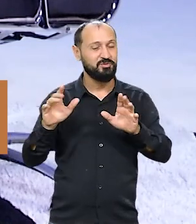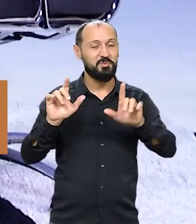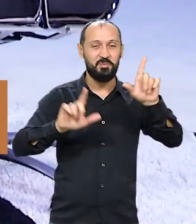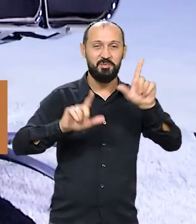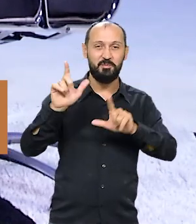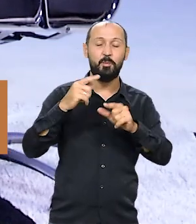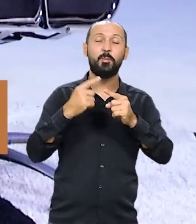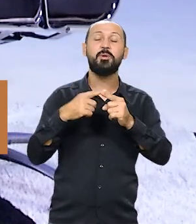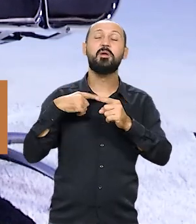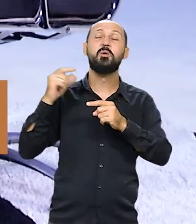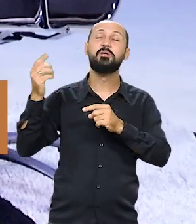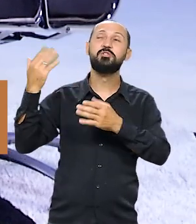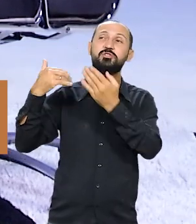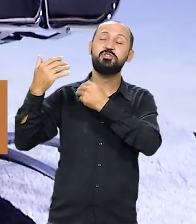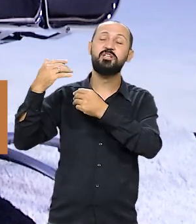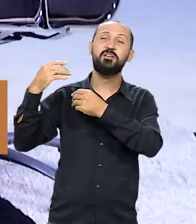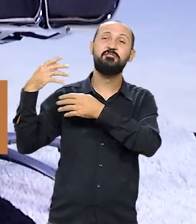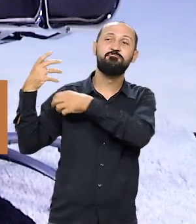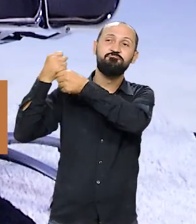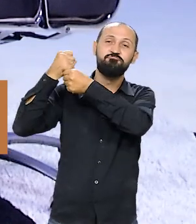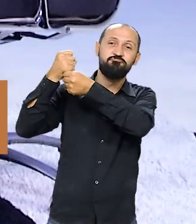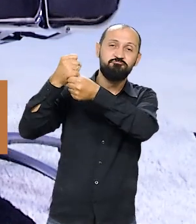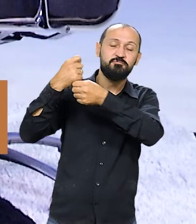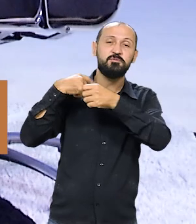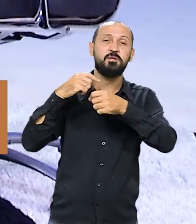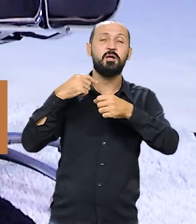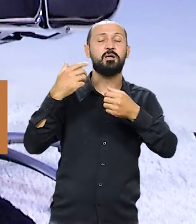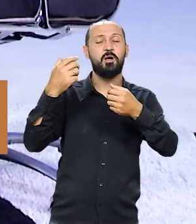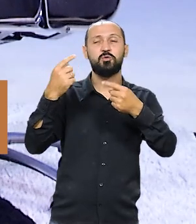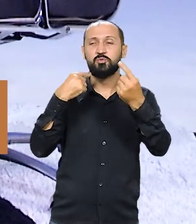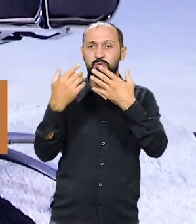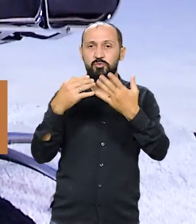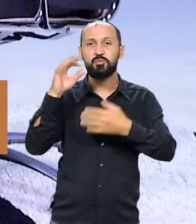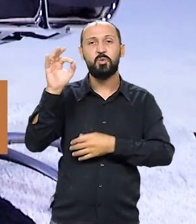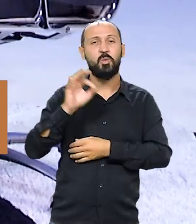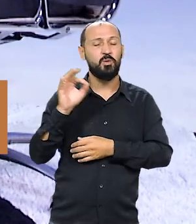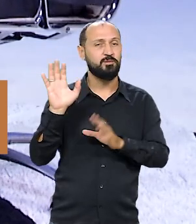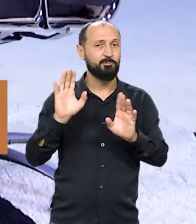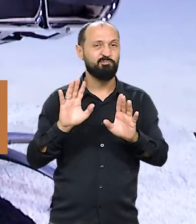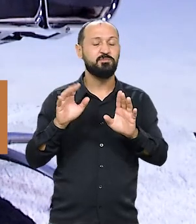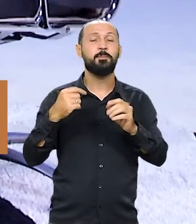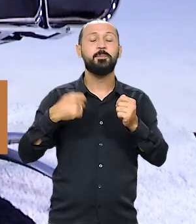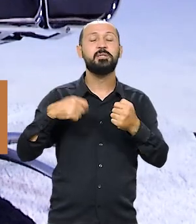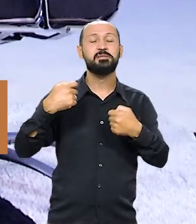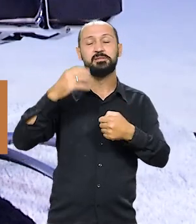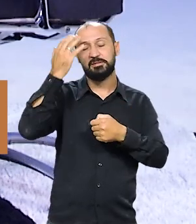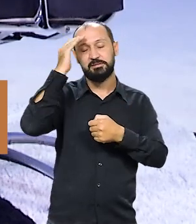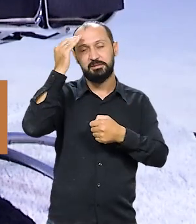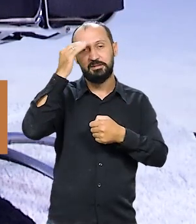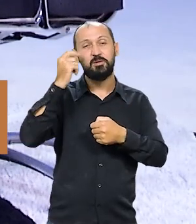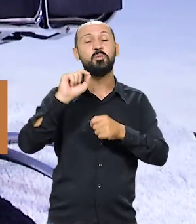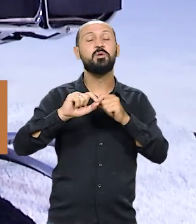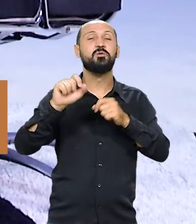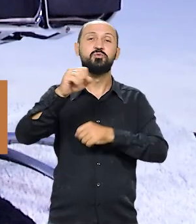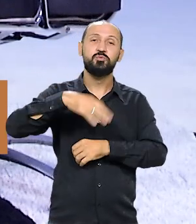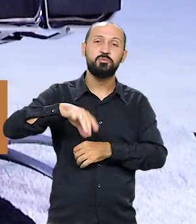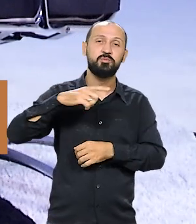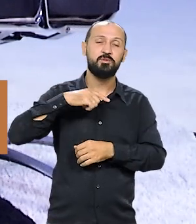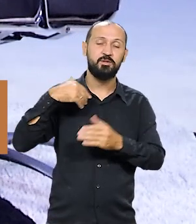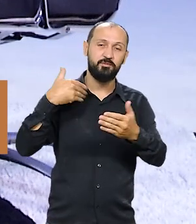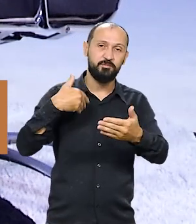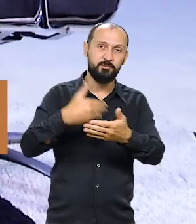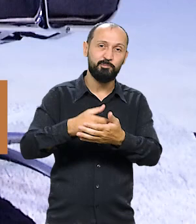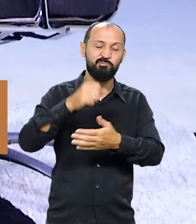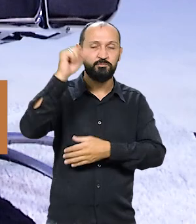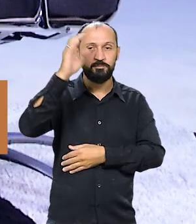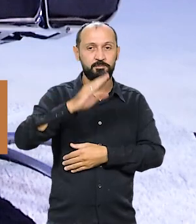agora. Porque é uma herança que nós temos e depois se discute questão de cota, isso, mas para a gente discutir cota, a gente precisa entender de toda essa herança social